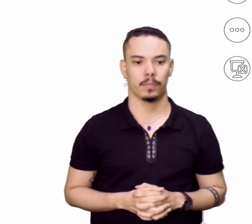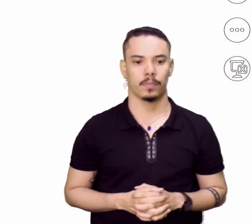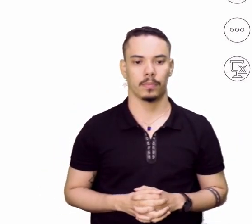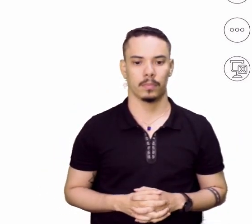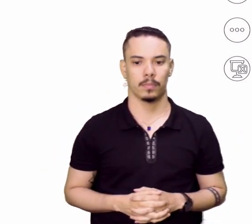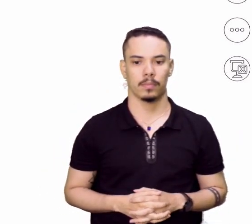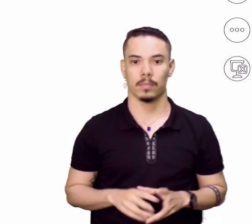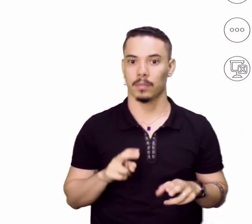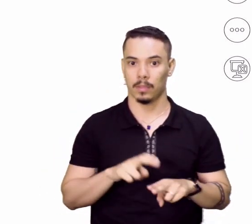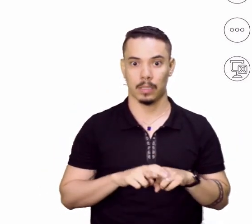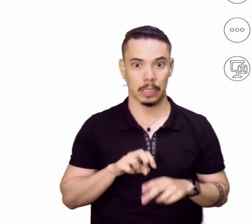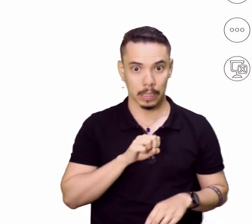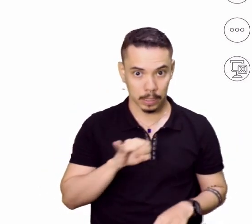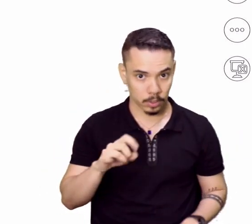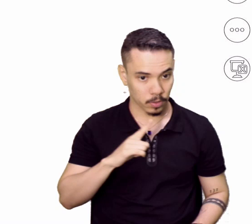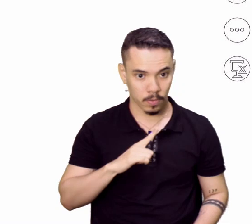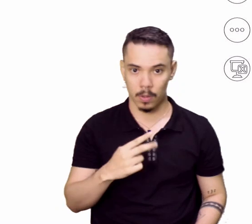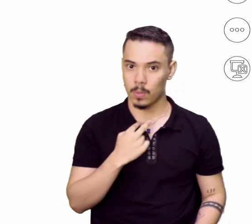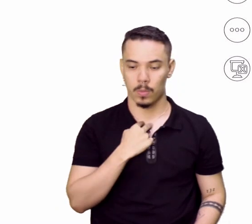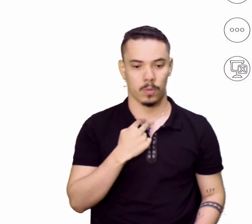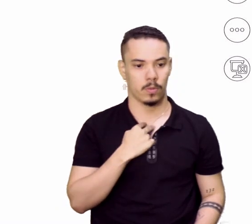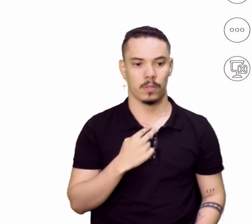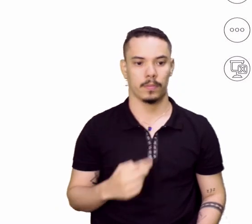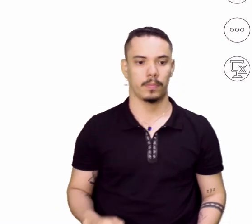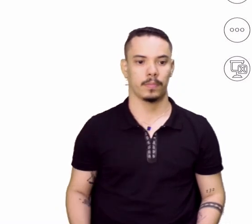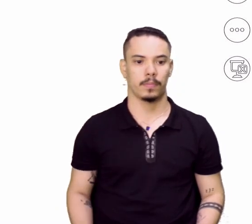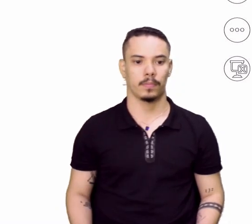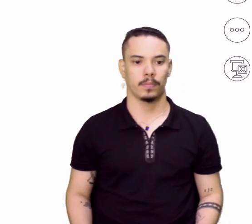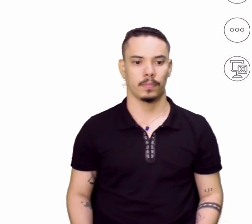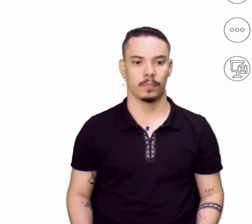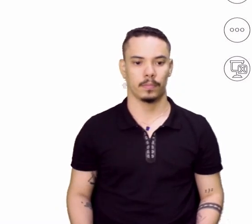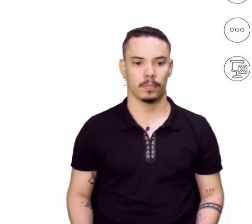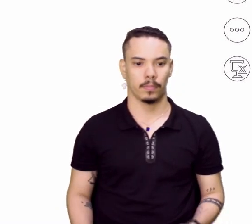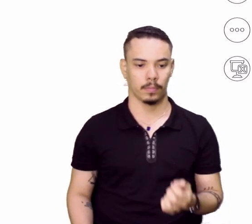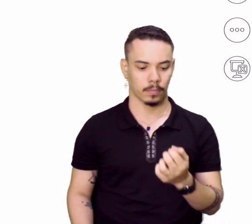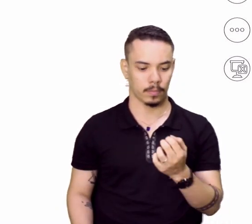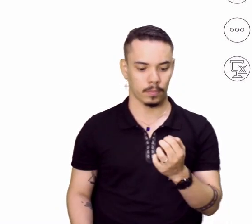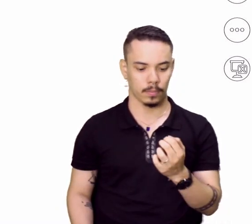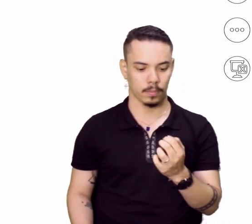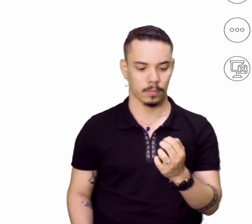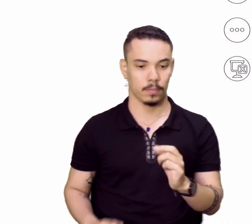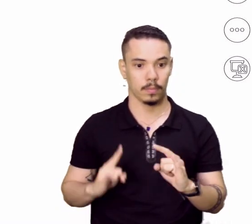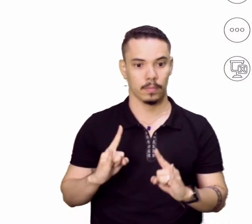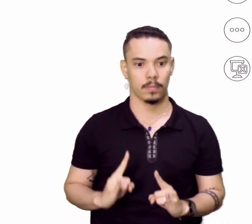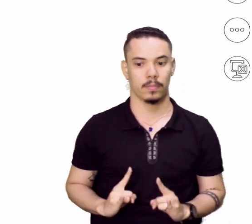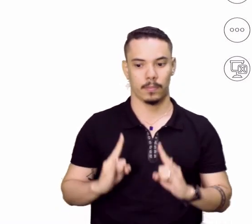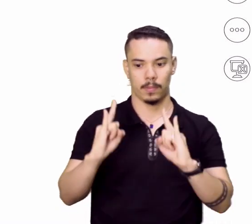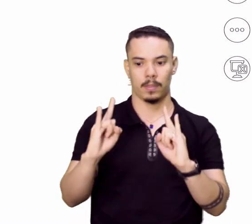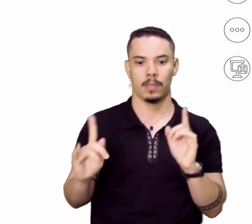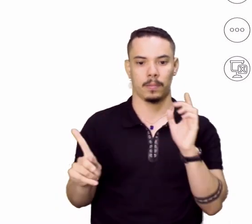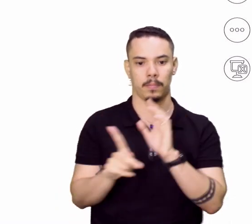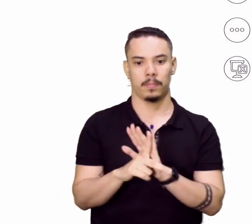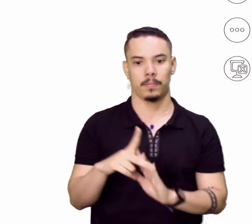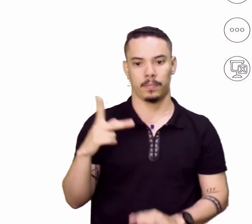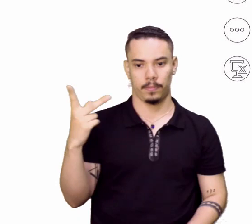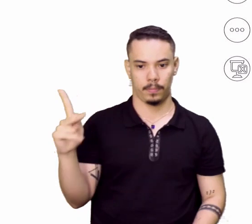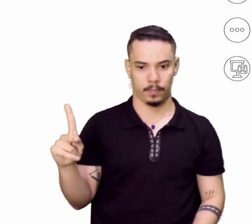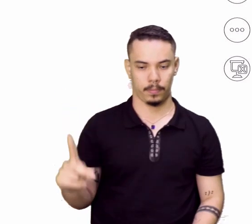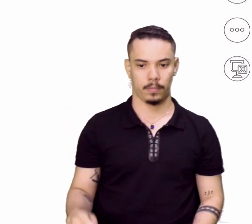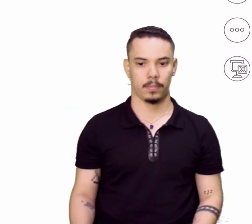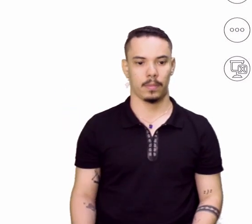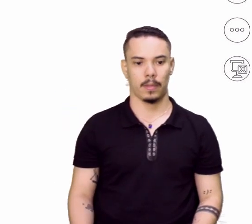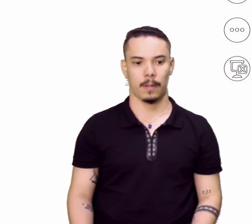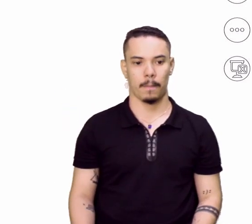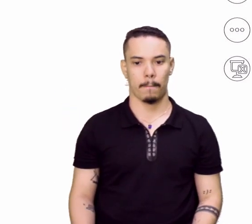explicativa, eu não poderia fazer isso. Vamos na B? John's flat, o apartamento do John, which is the same block as mine,